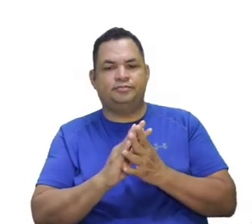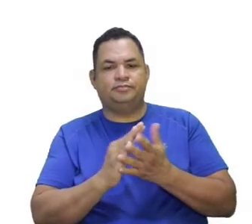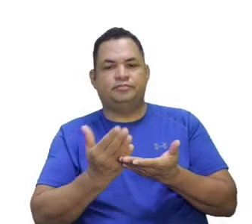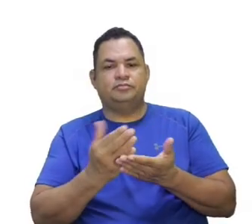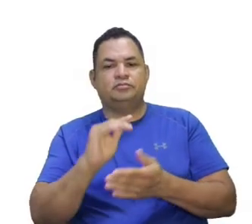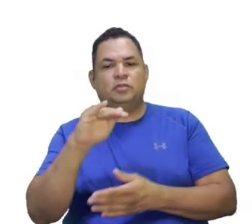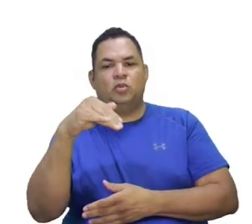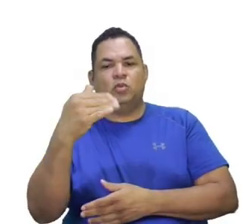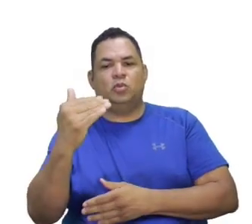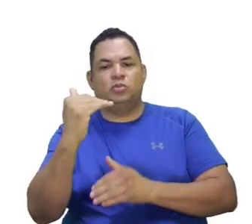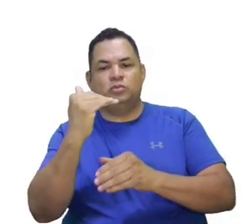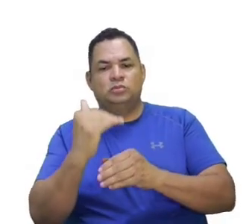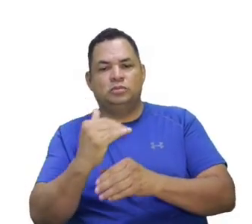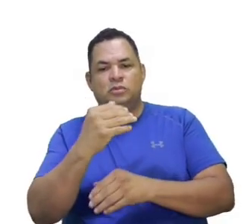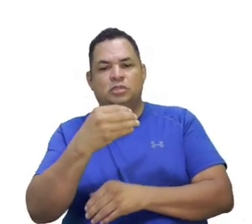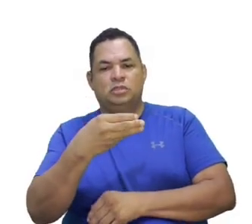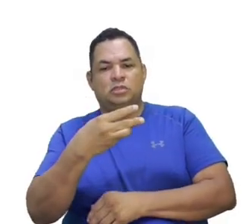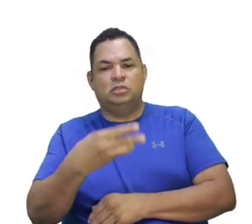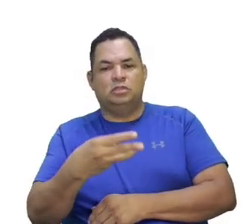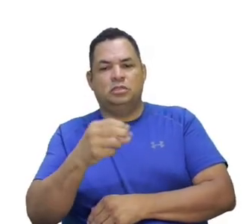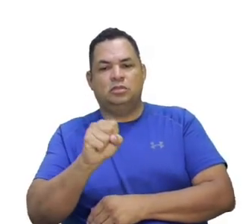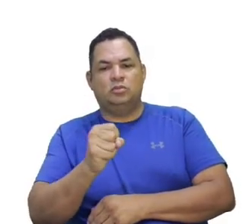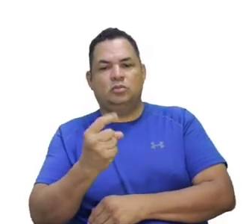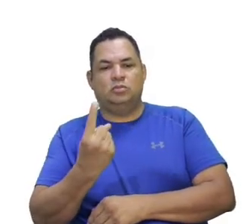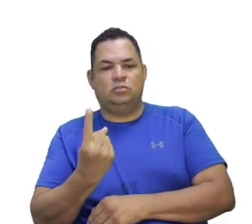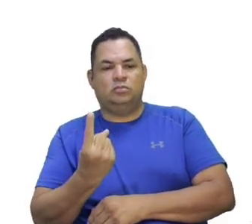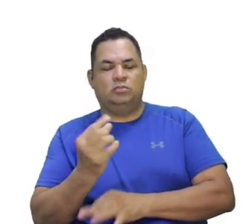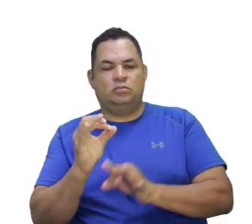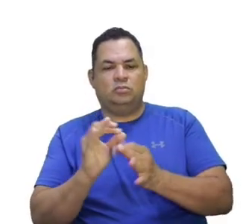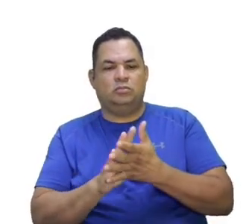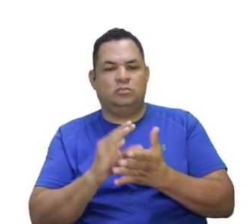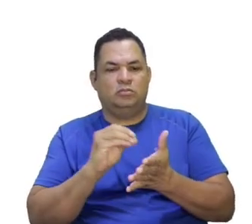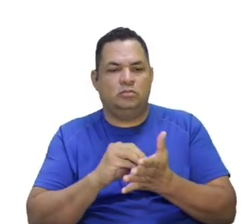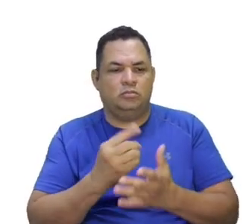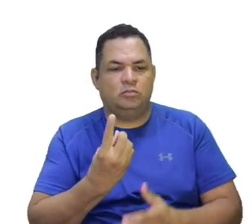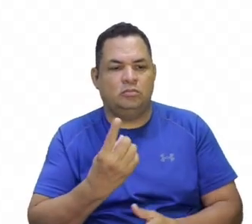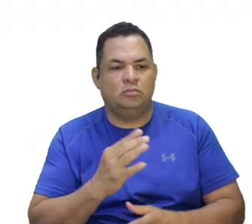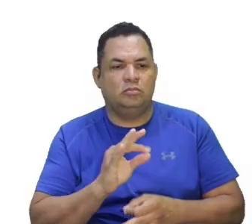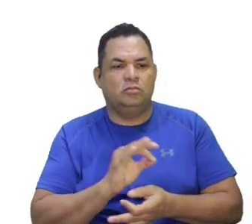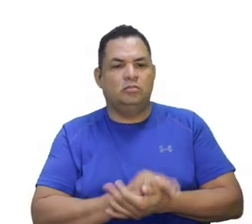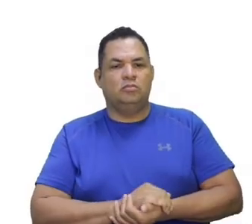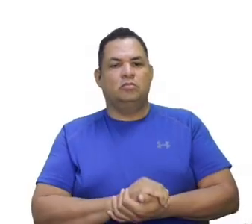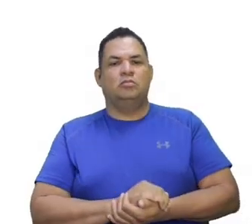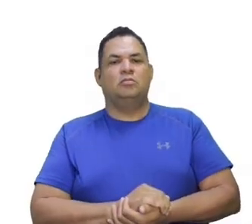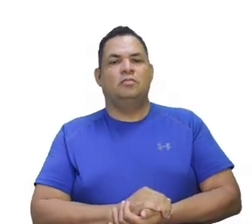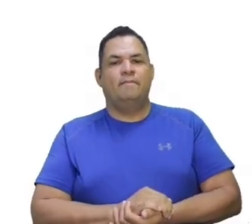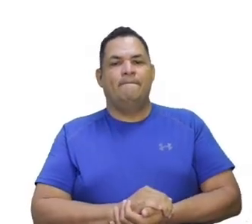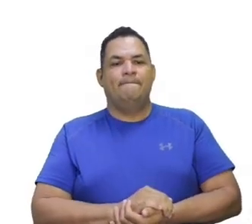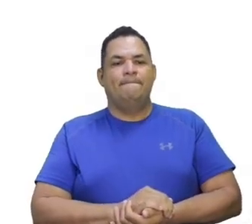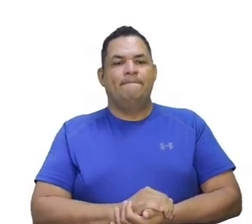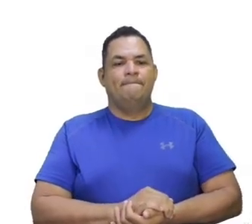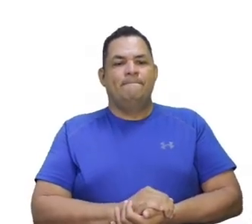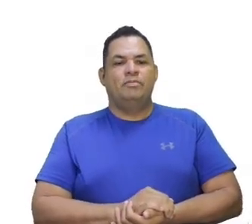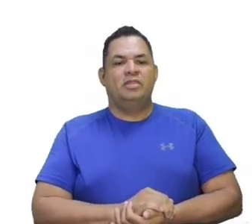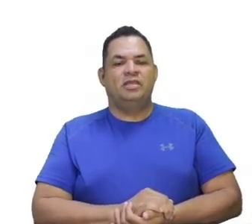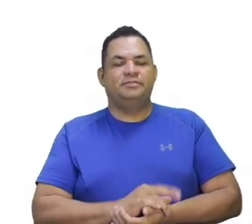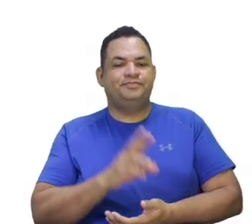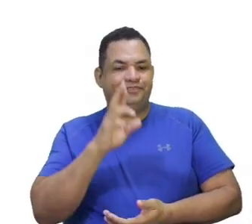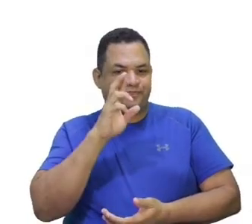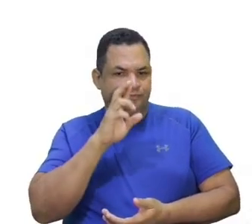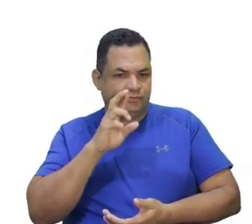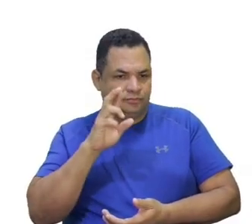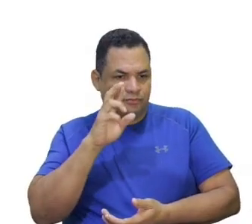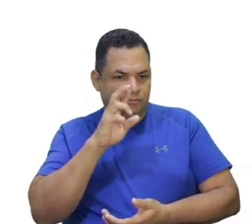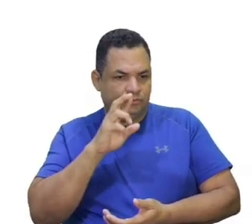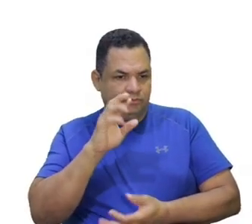próximo subnível, que é o 3s. Como só falta um elétron, eu vou colocar apenas 1 aqui. Então